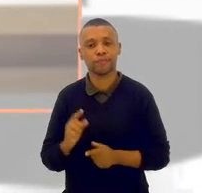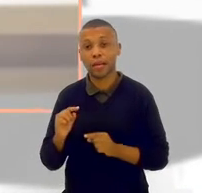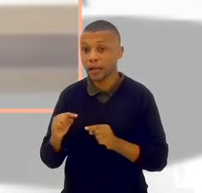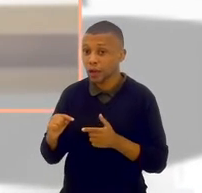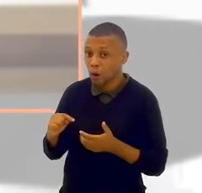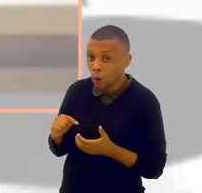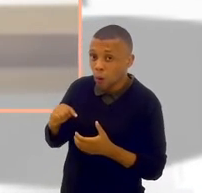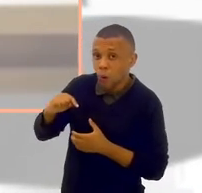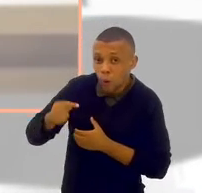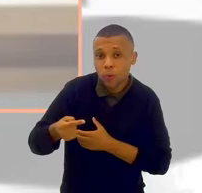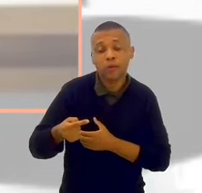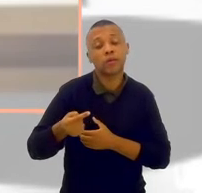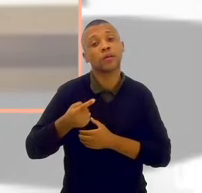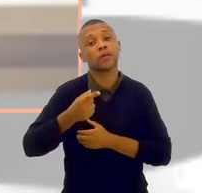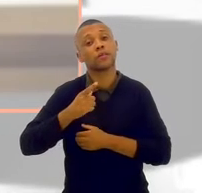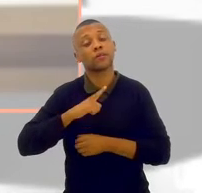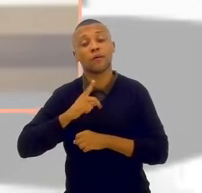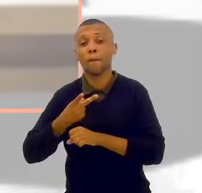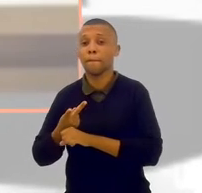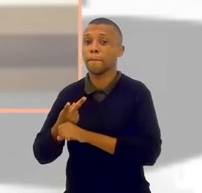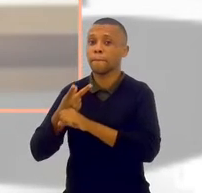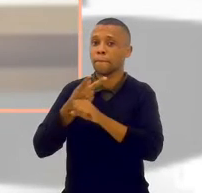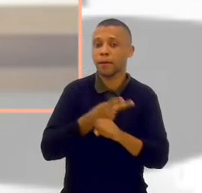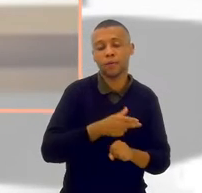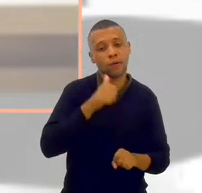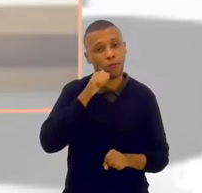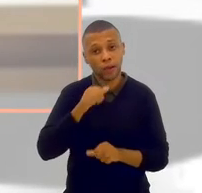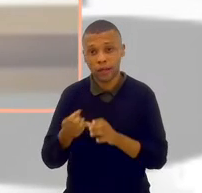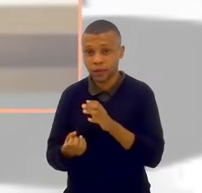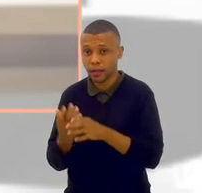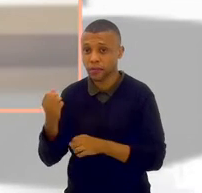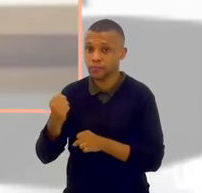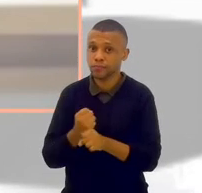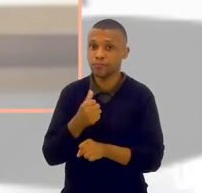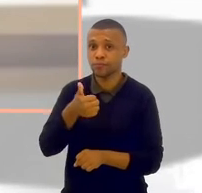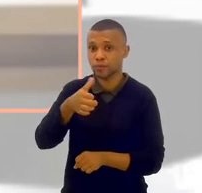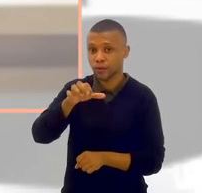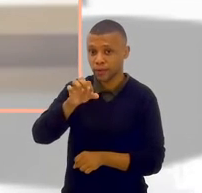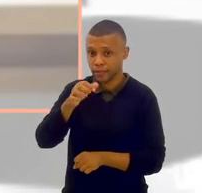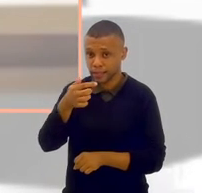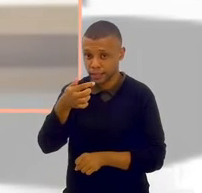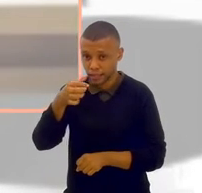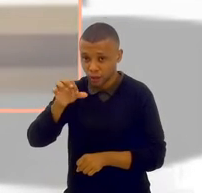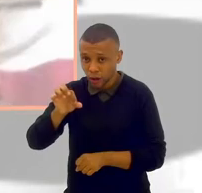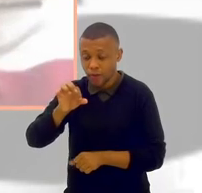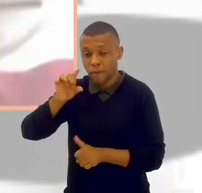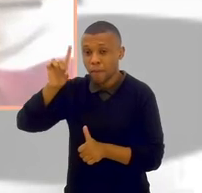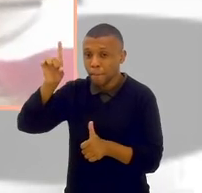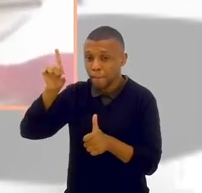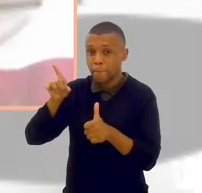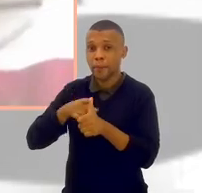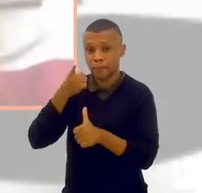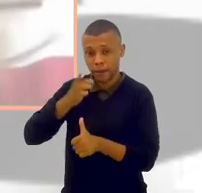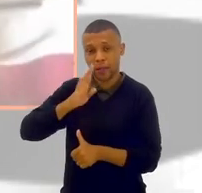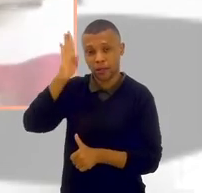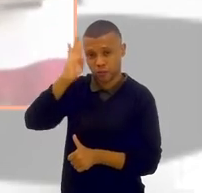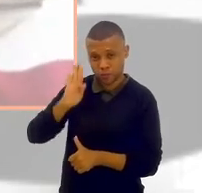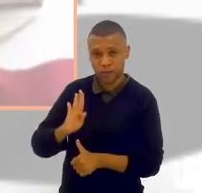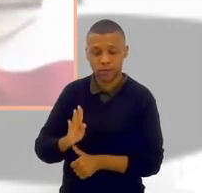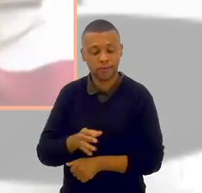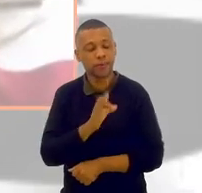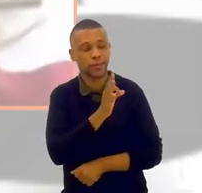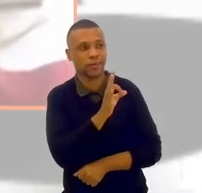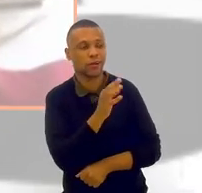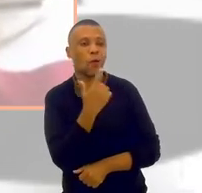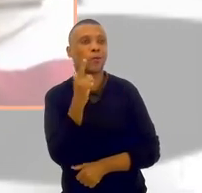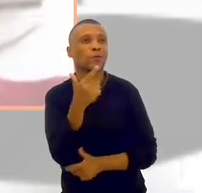Consequentemente, o prêmio, o troféu Prêmio Mulher, criado por você em 79, foi pioneiro no Brasil, né? Sim, outra